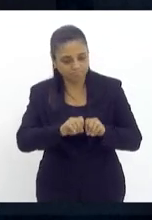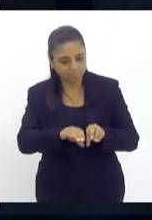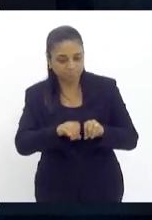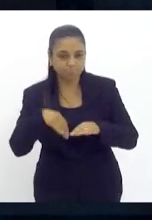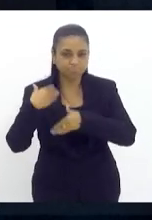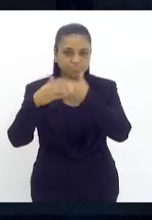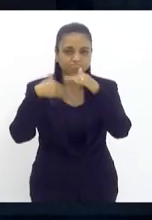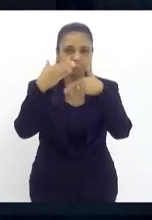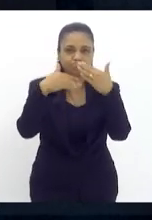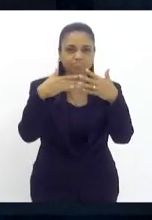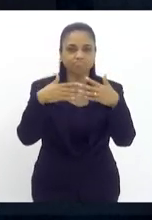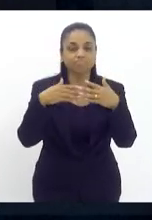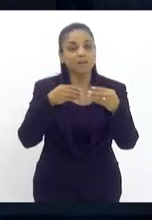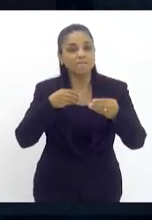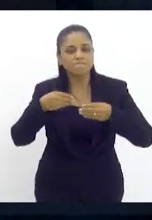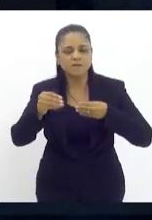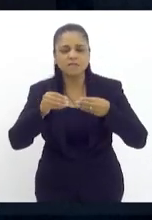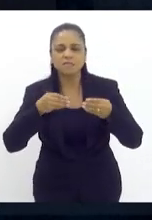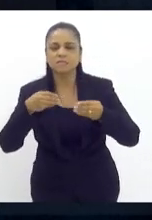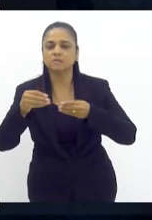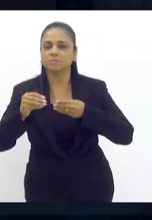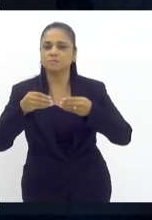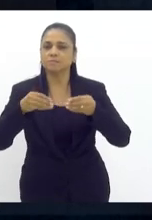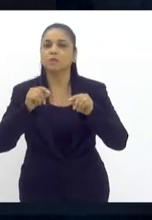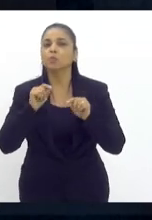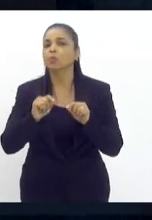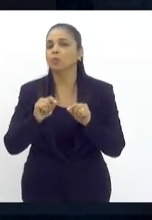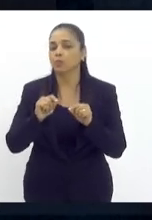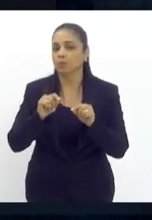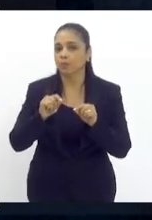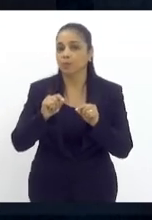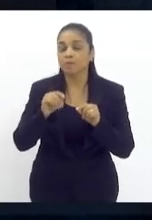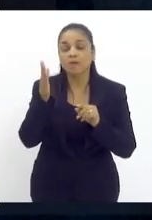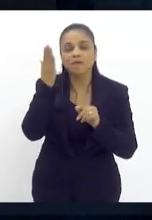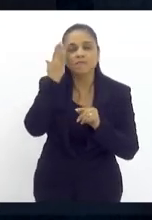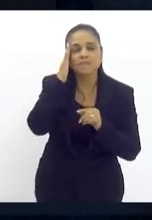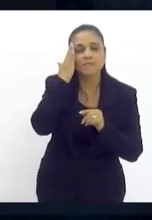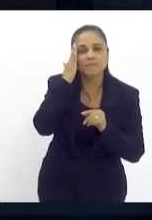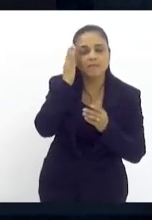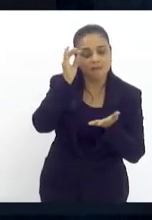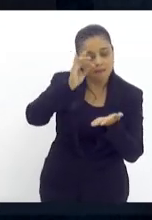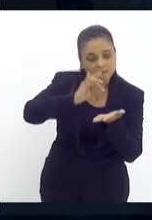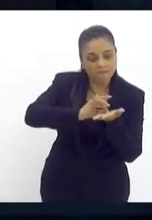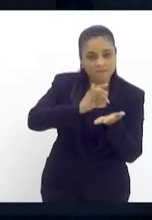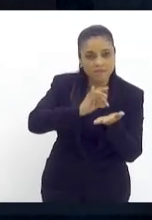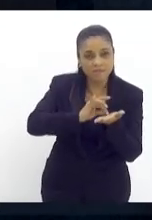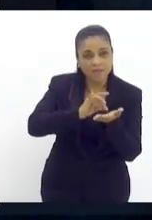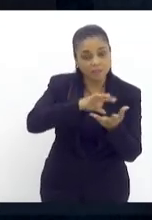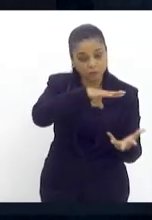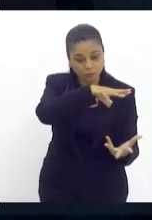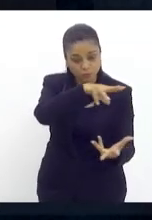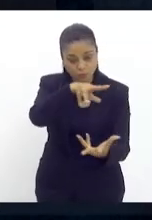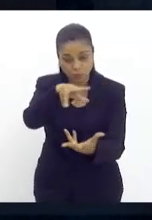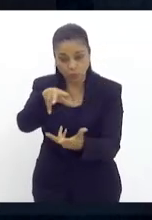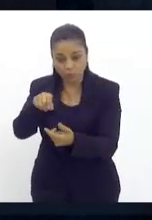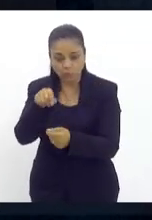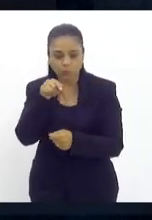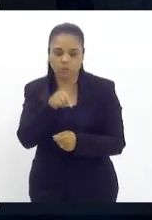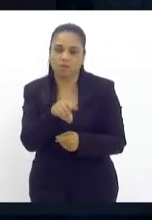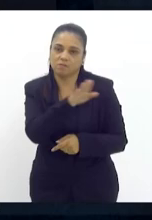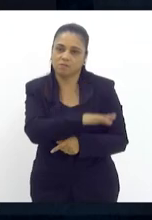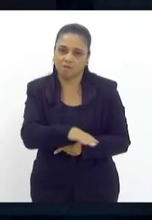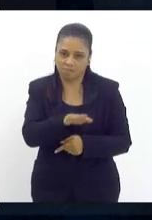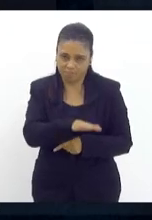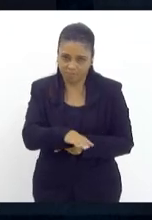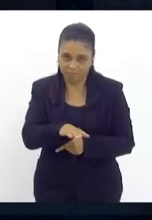vai ter que ter flexibilidade. Flexibilidade para quê? Para entender a realidade do mundo daquela criança. Que